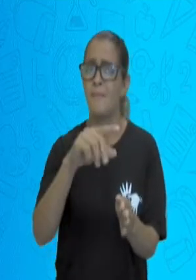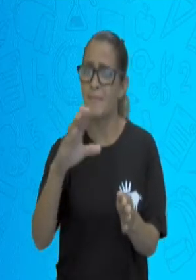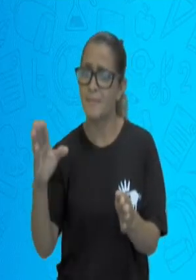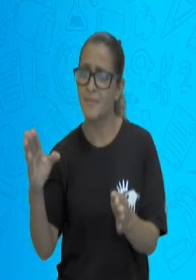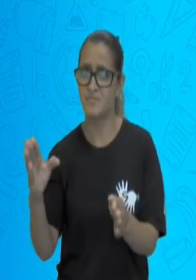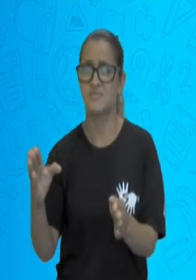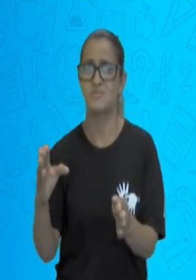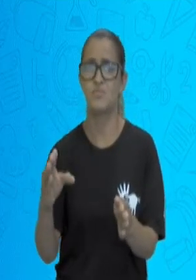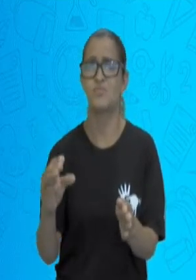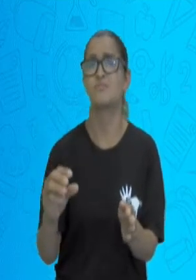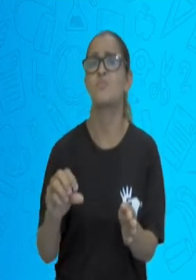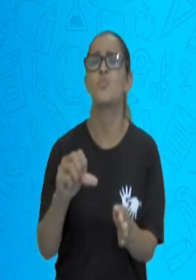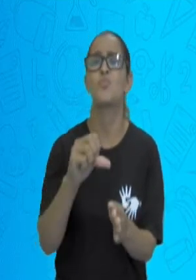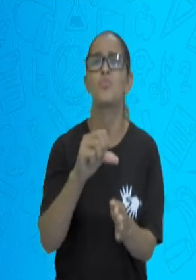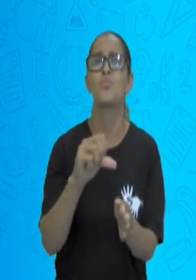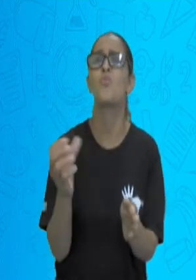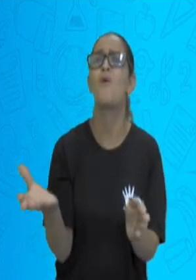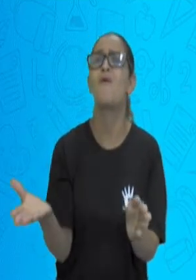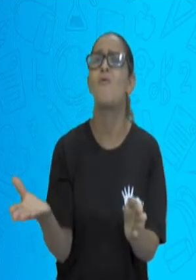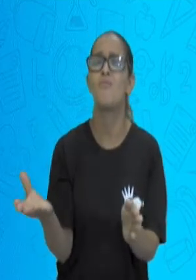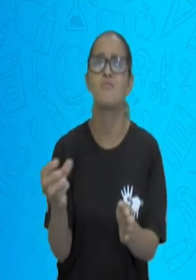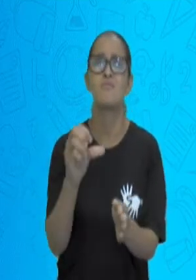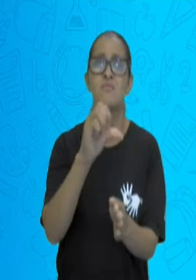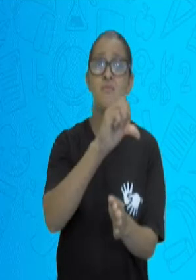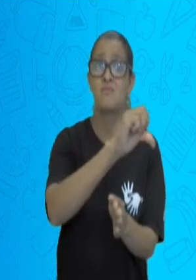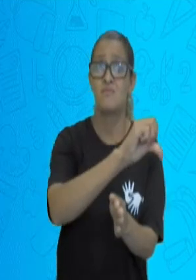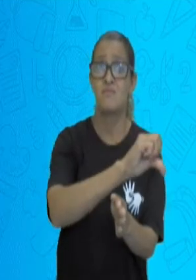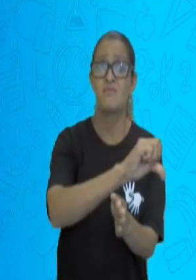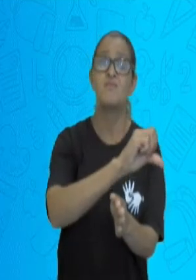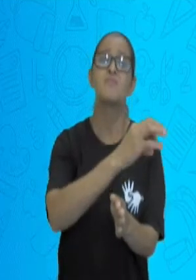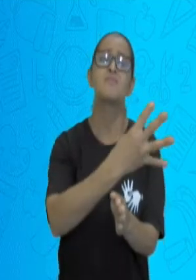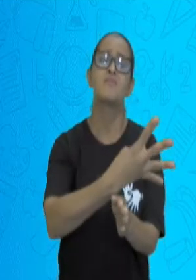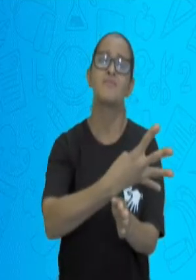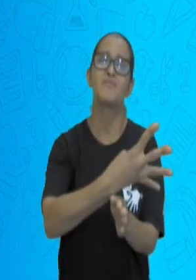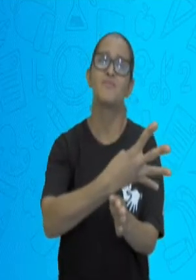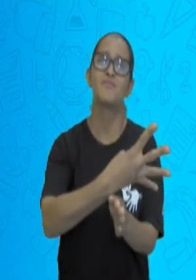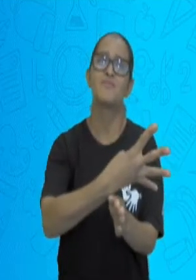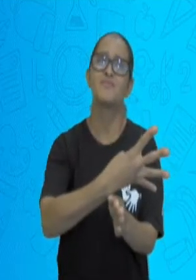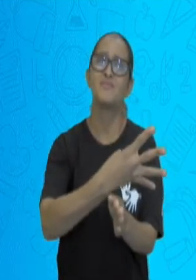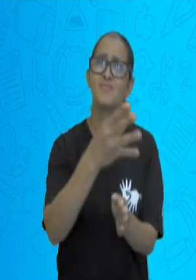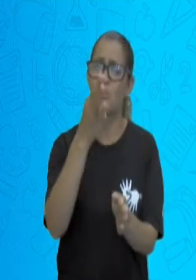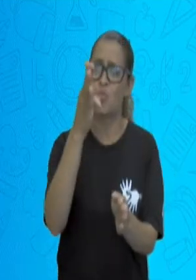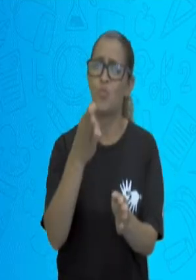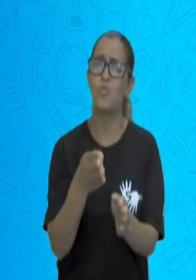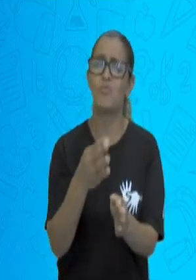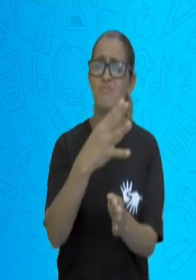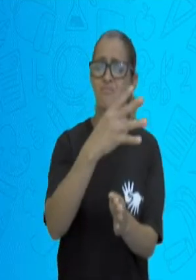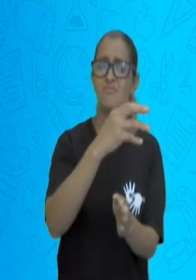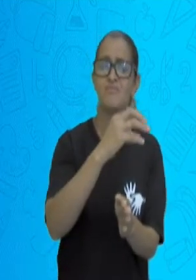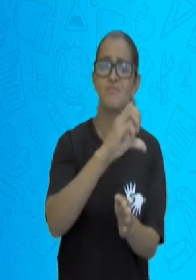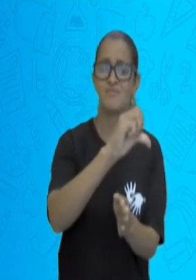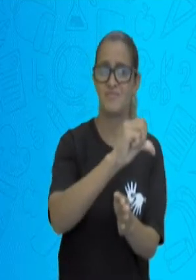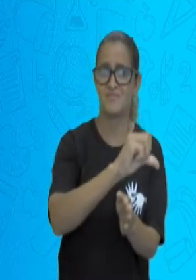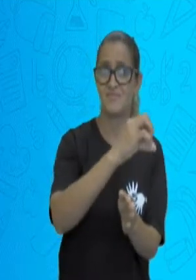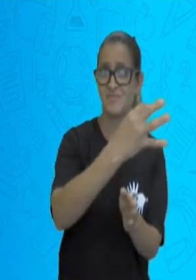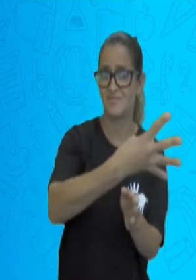próximo número é o 95. E o que vem antes do 95 é